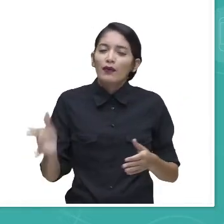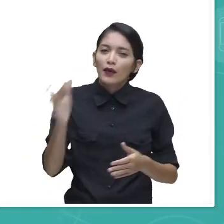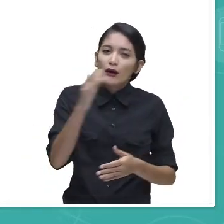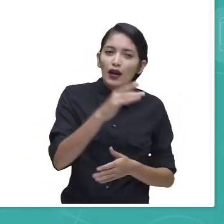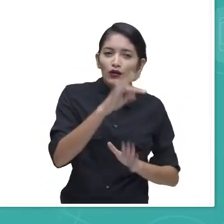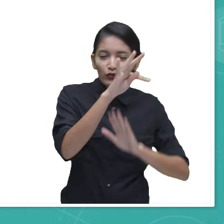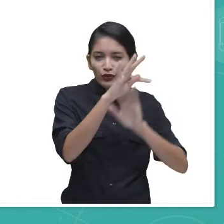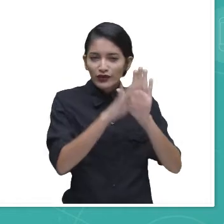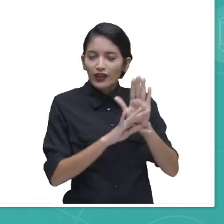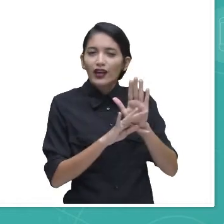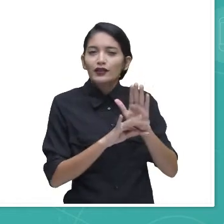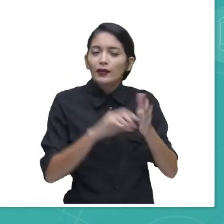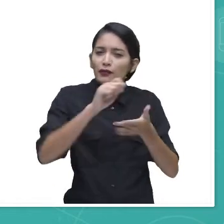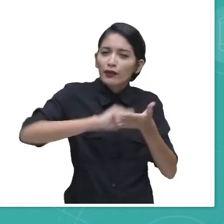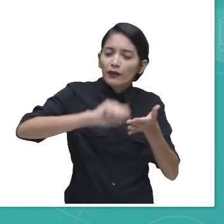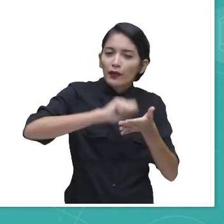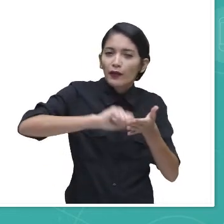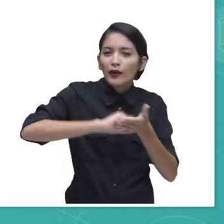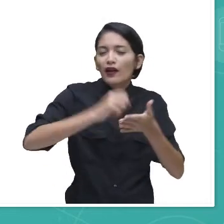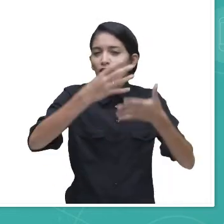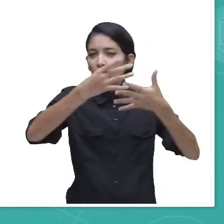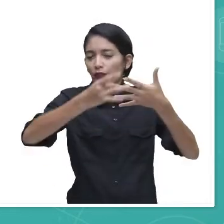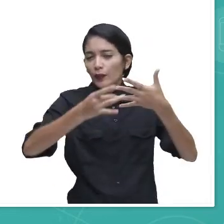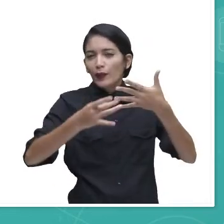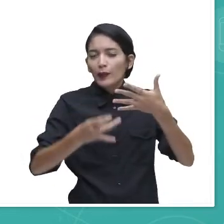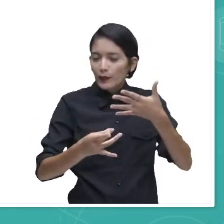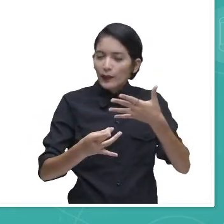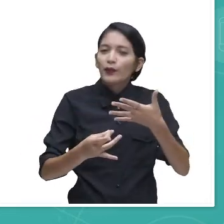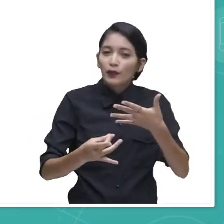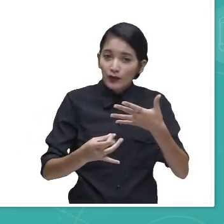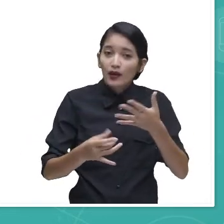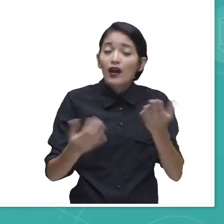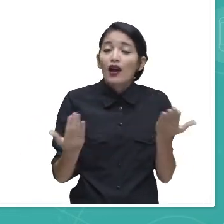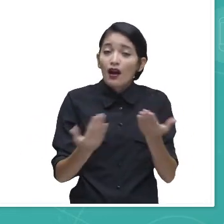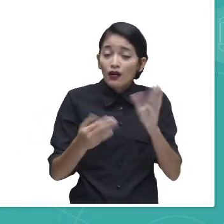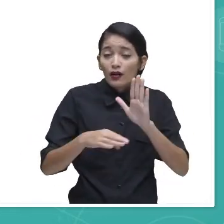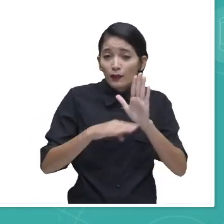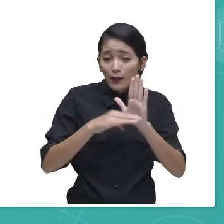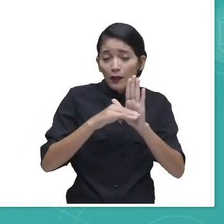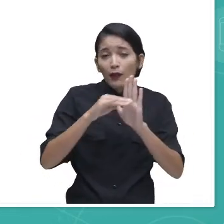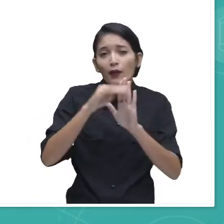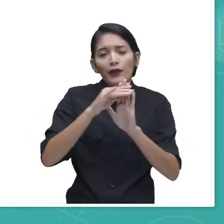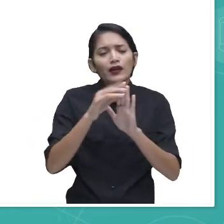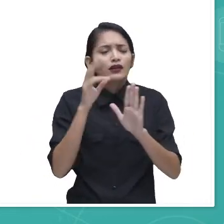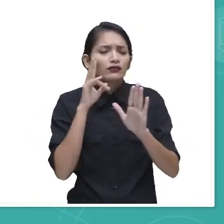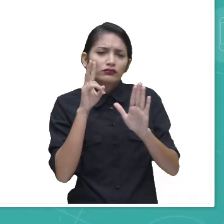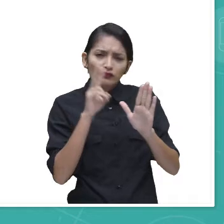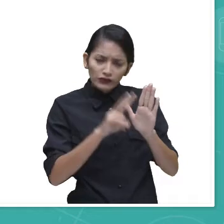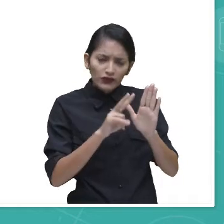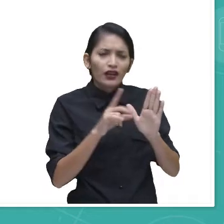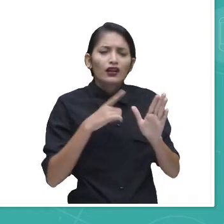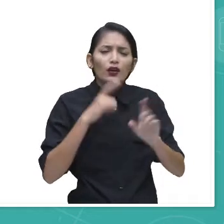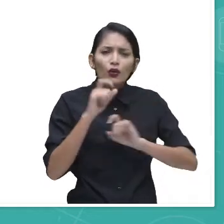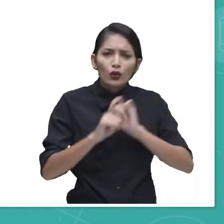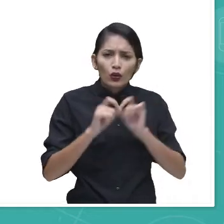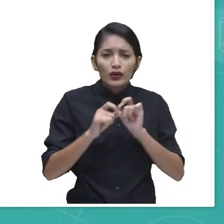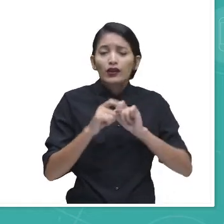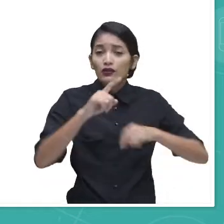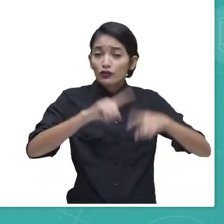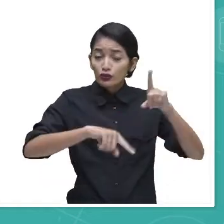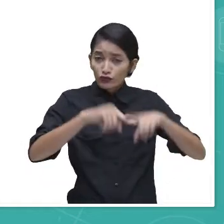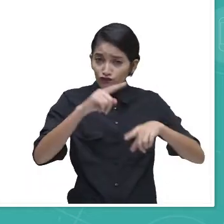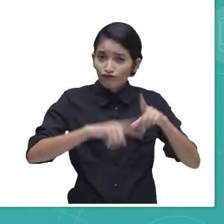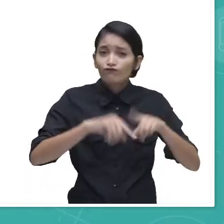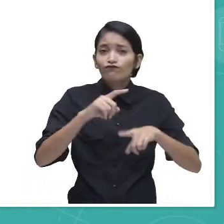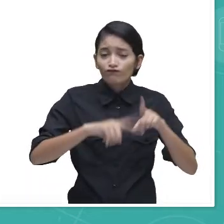fazer algumas anotações, alguns detalhes, né, dessa receita culinária. Então, vocês observaram que ele tem os